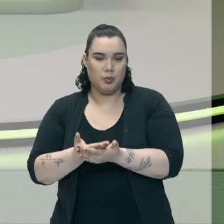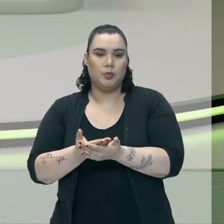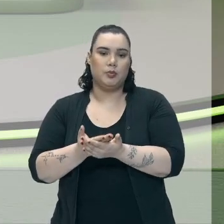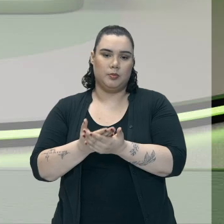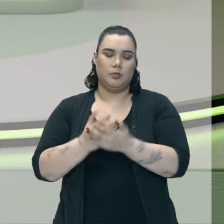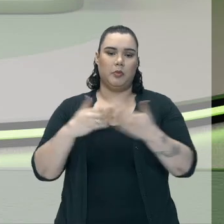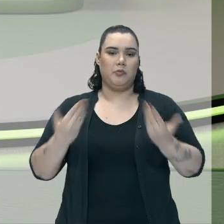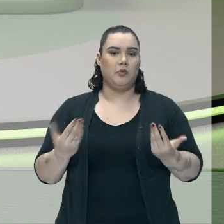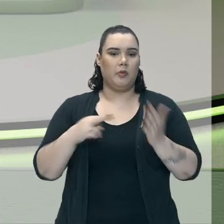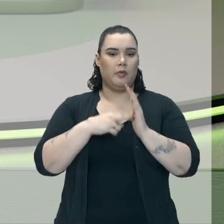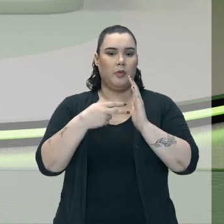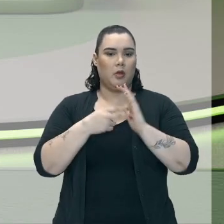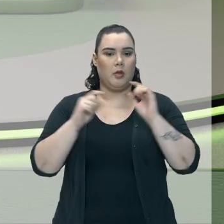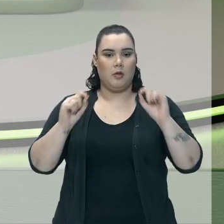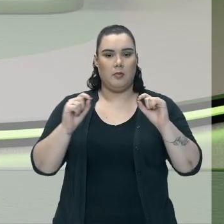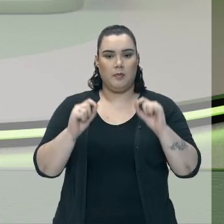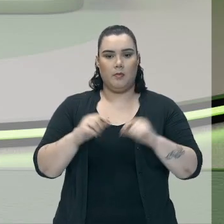é,